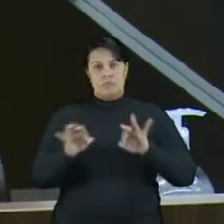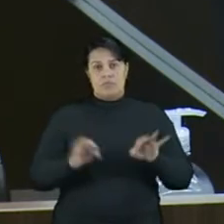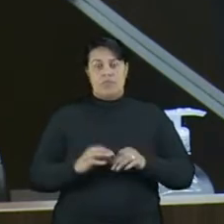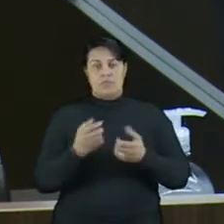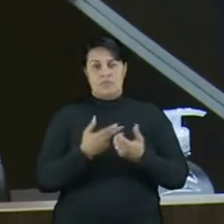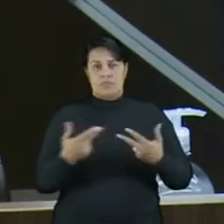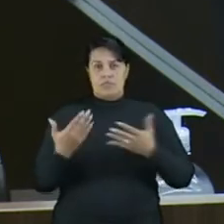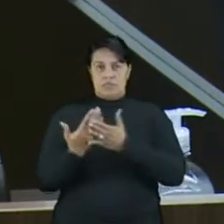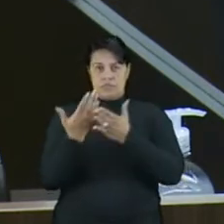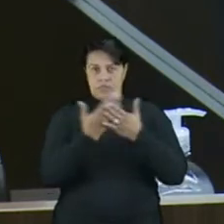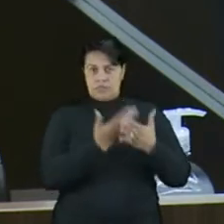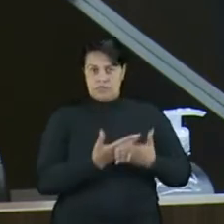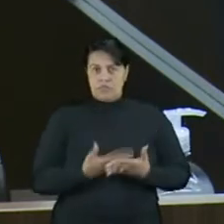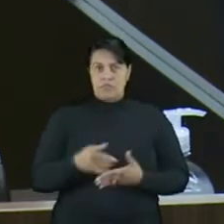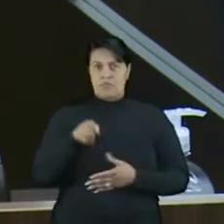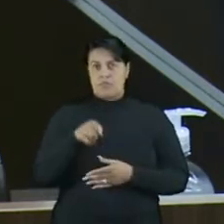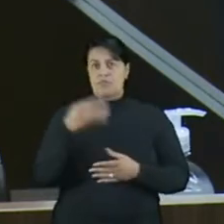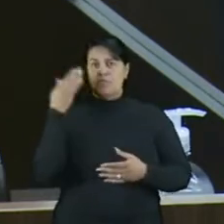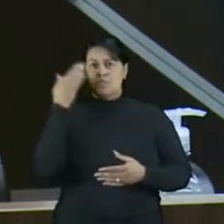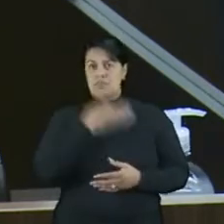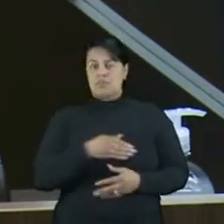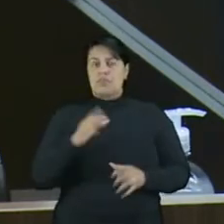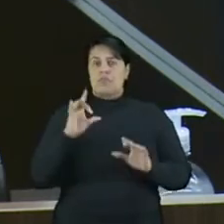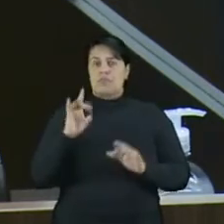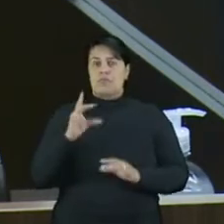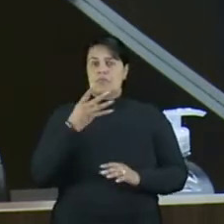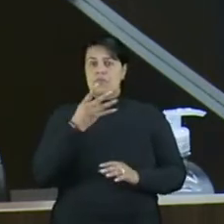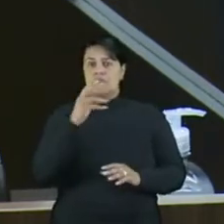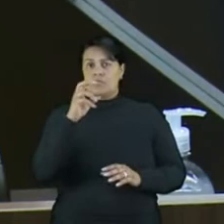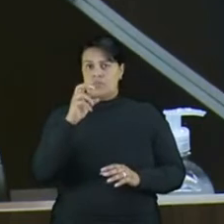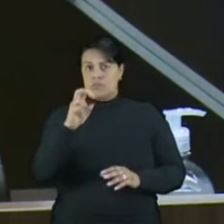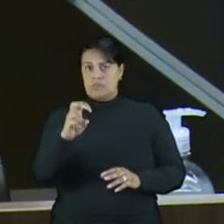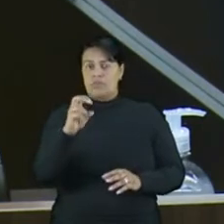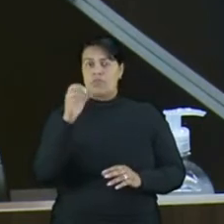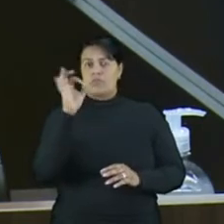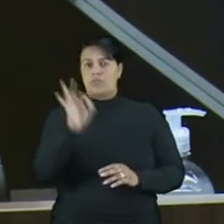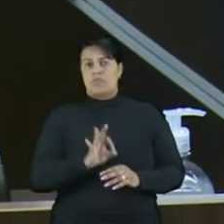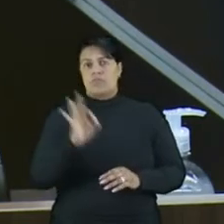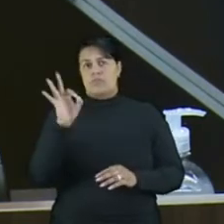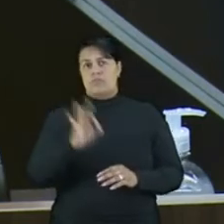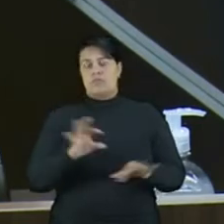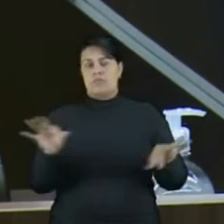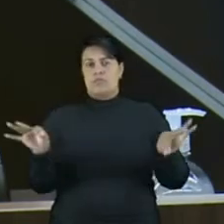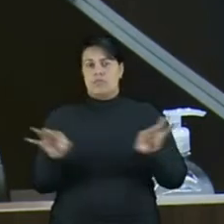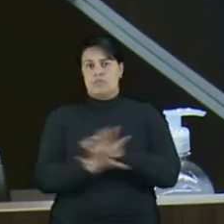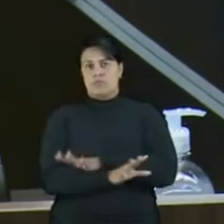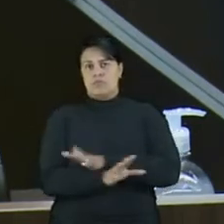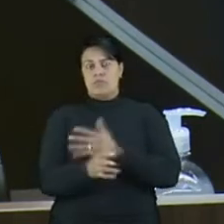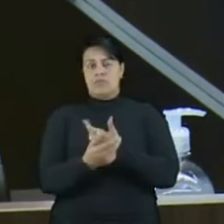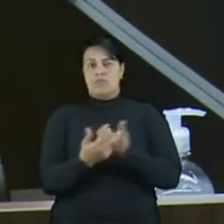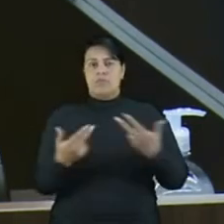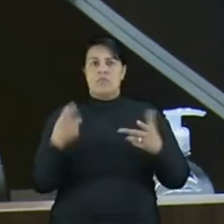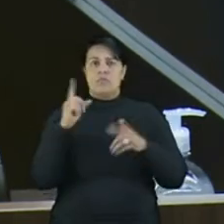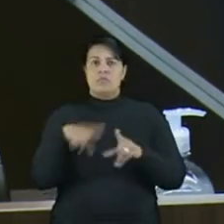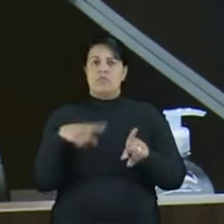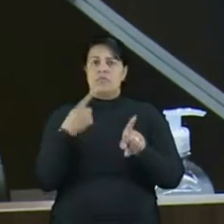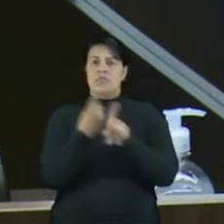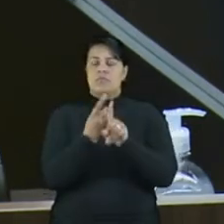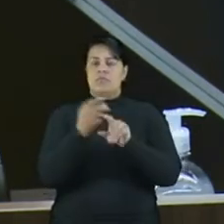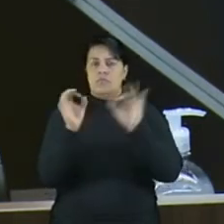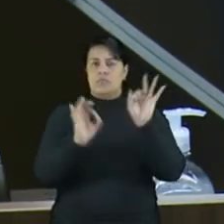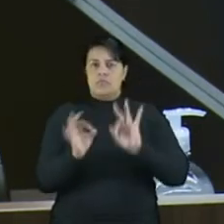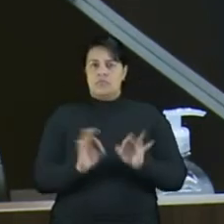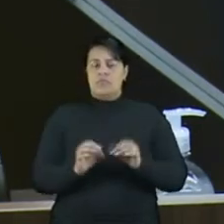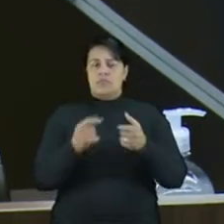que apenas 45% das organizações concluíram a iniciativa de identificação e planejamento das